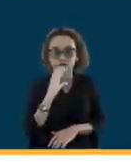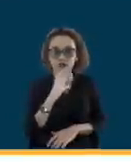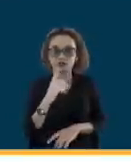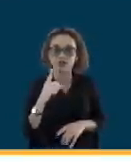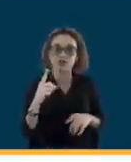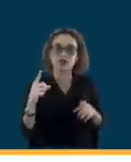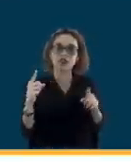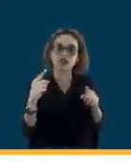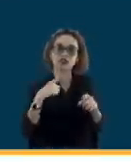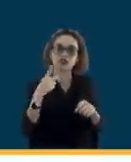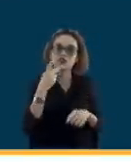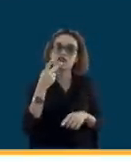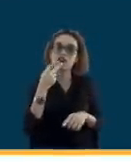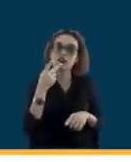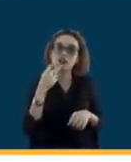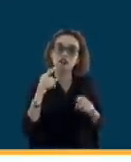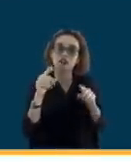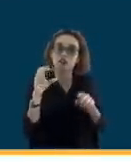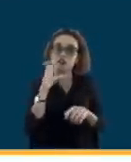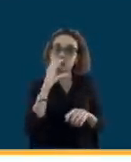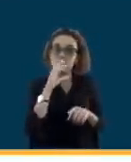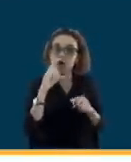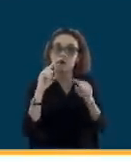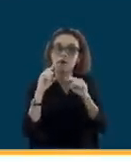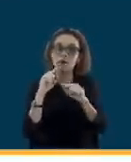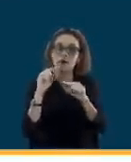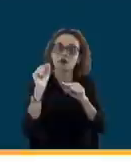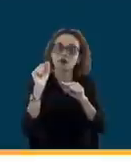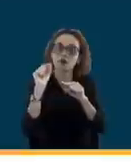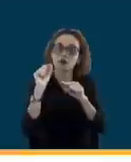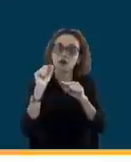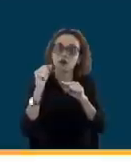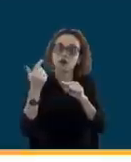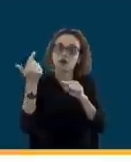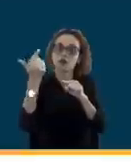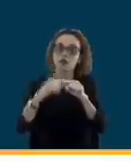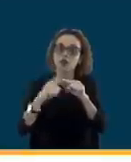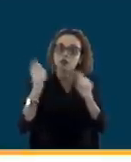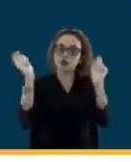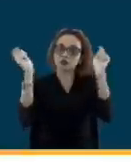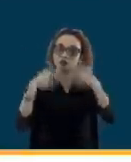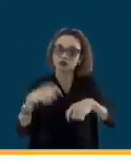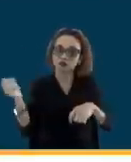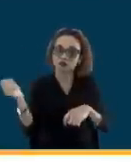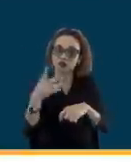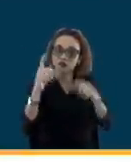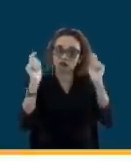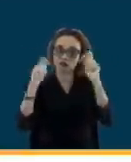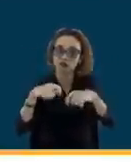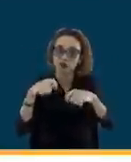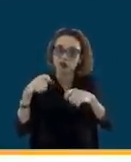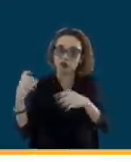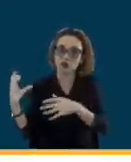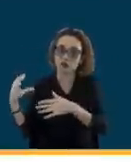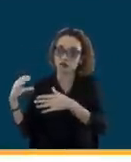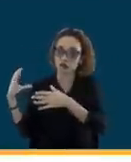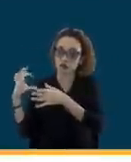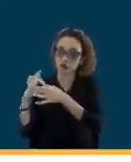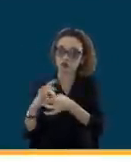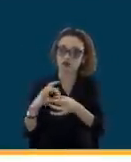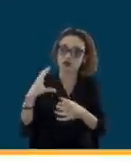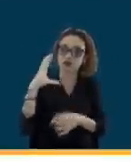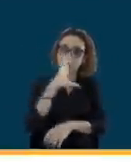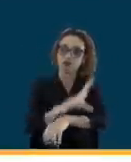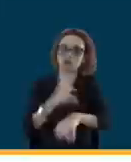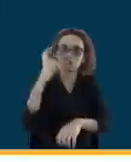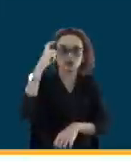mas a emergência também como o emergir de novas possibilidades a partir da cultura para se pensar também um novo modelo